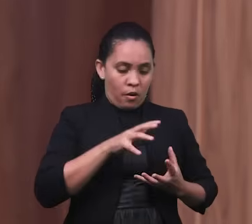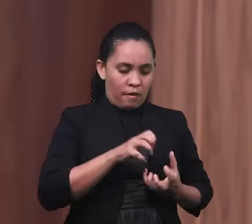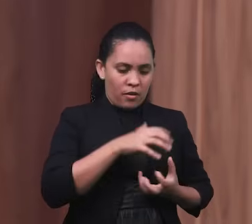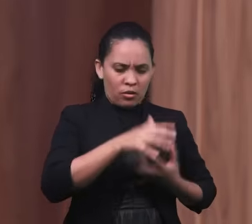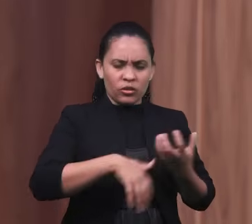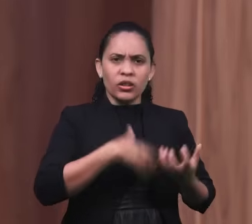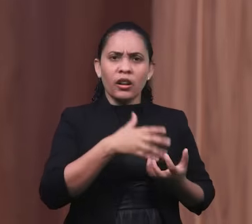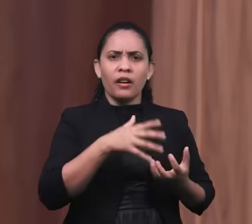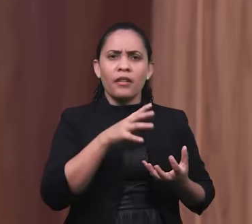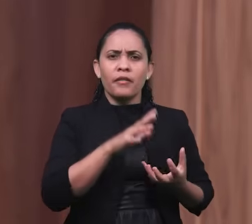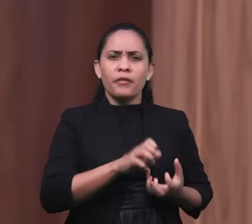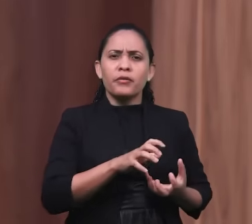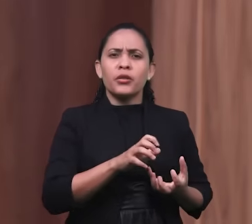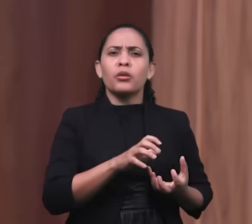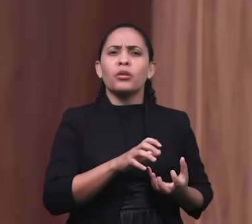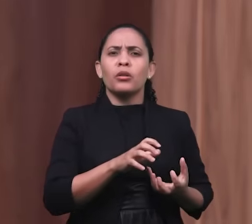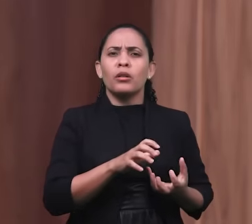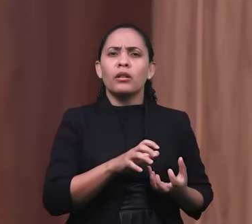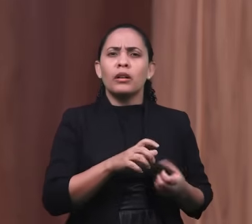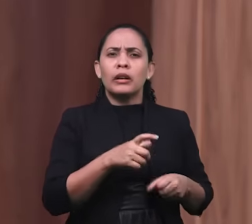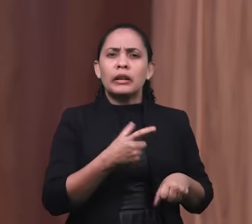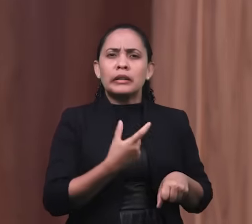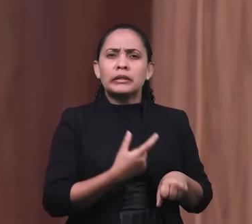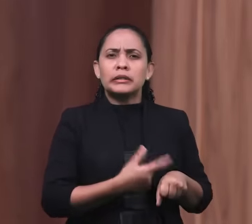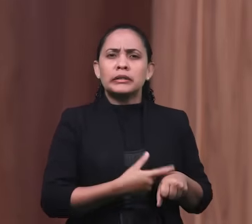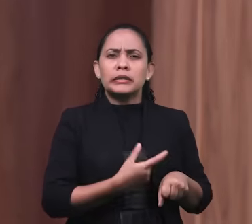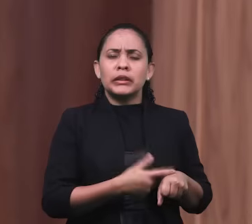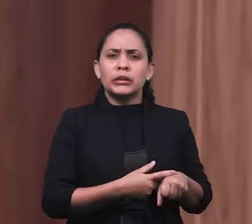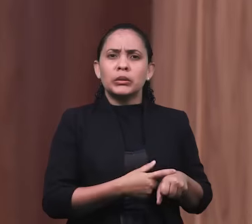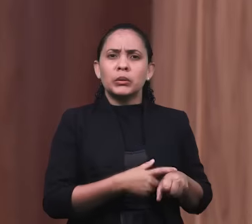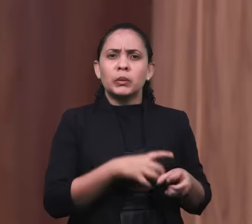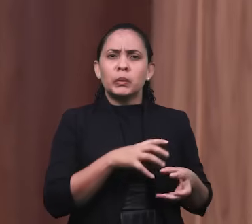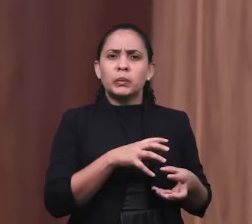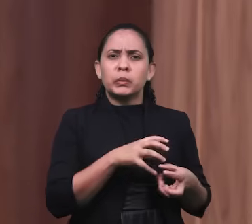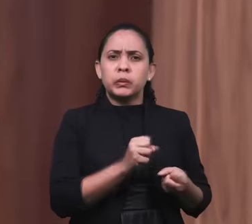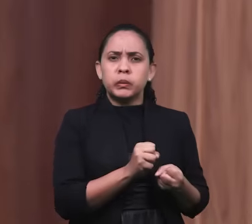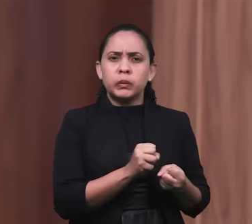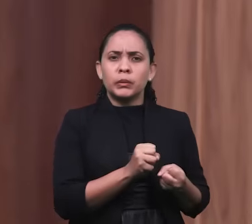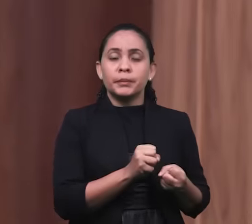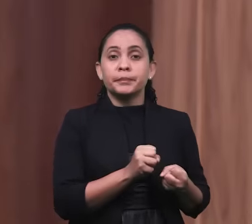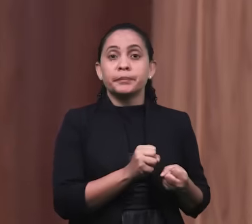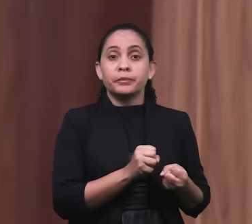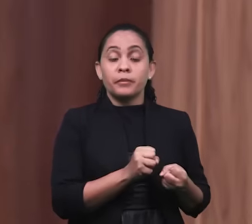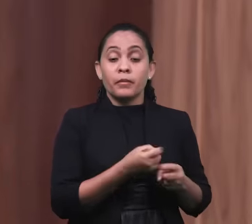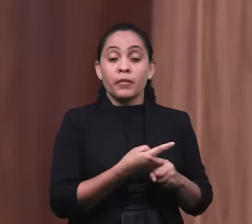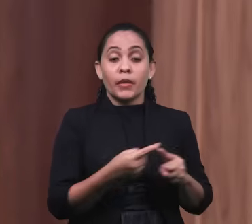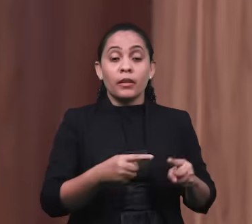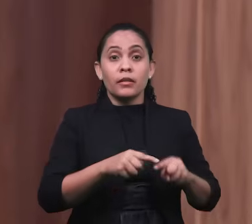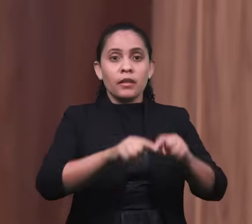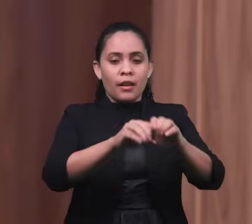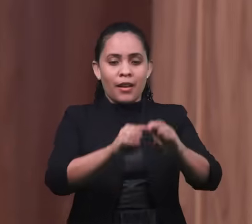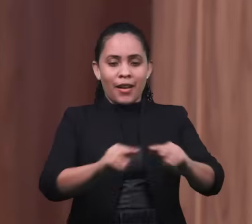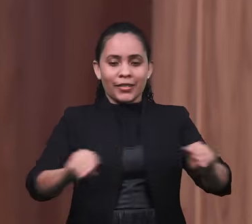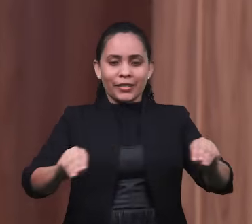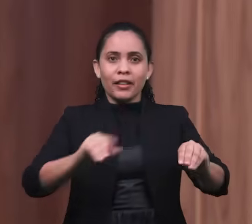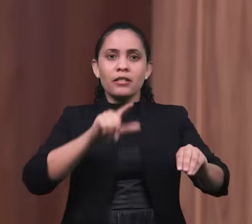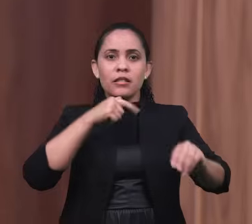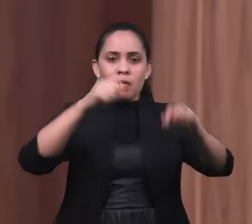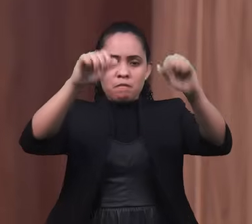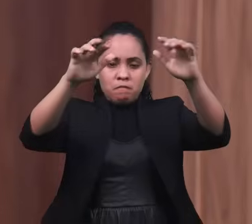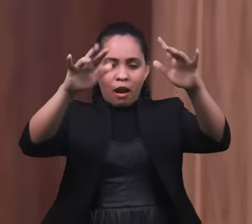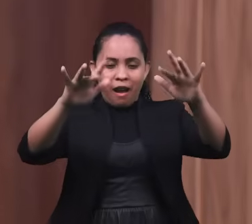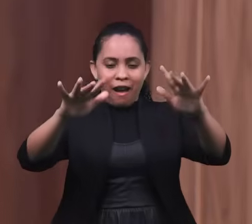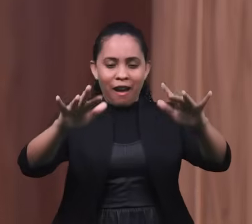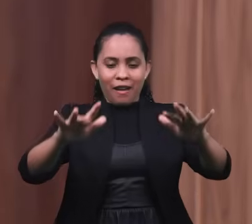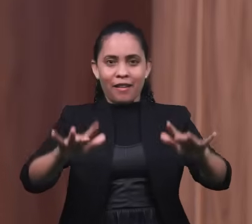seco e toda a terra agora estava molhada, né? Molhada. Por quê? Porque o Espírito Santo foi derramado, mas